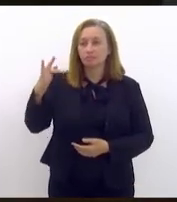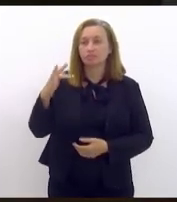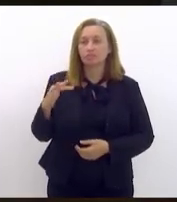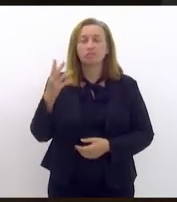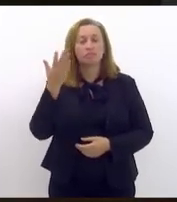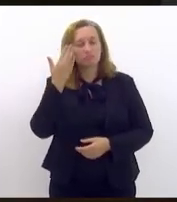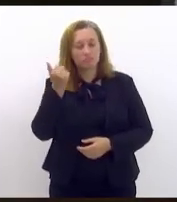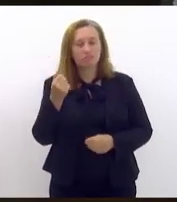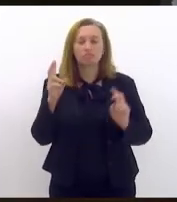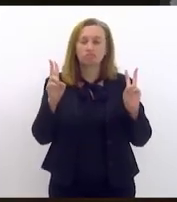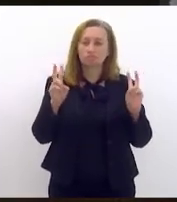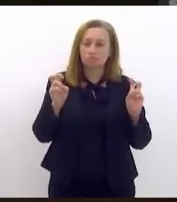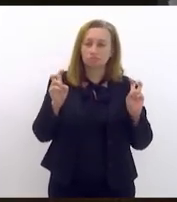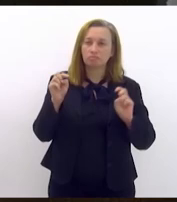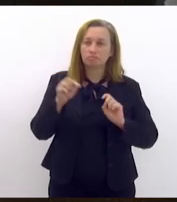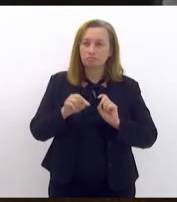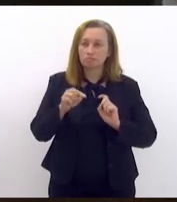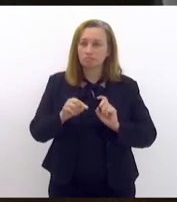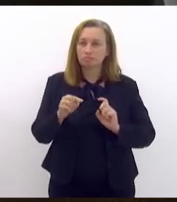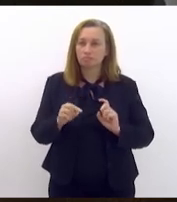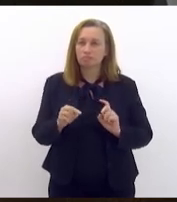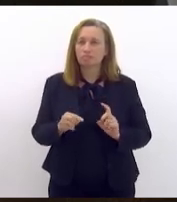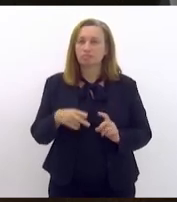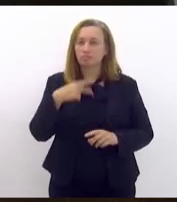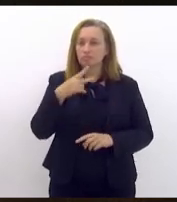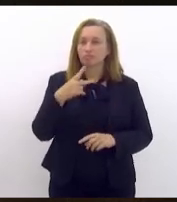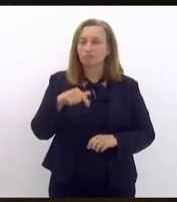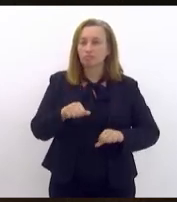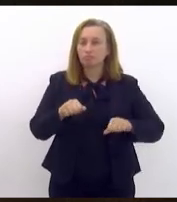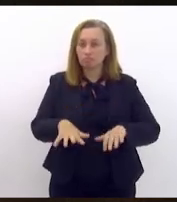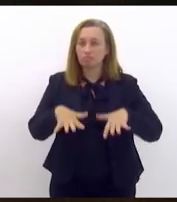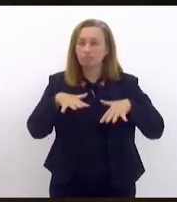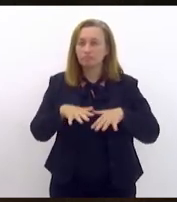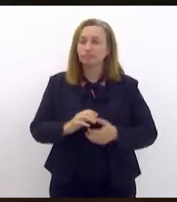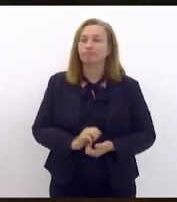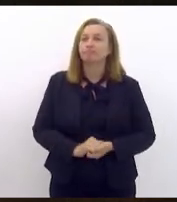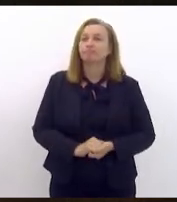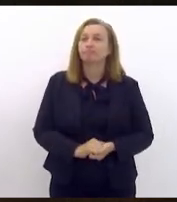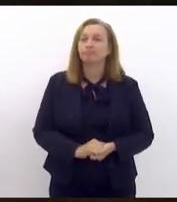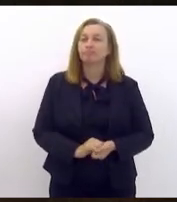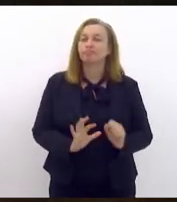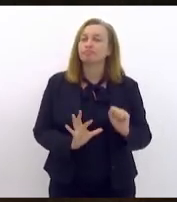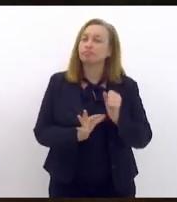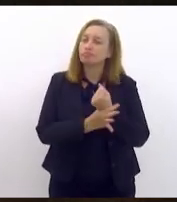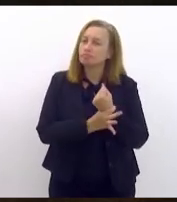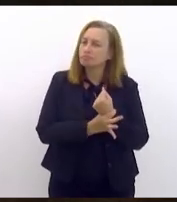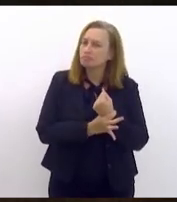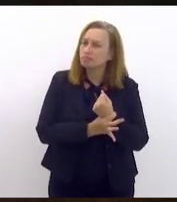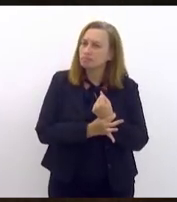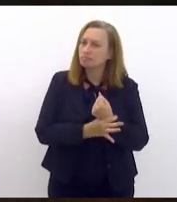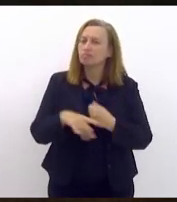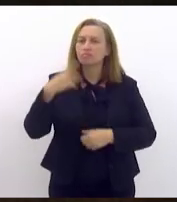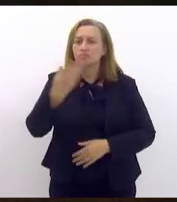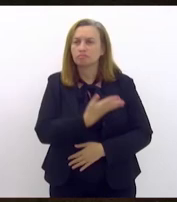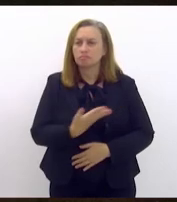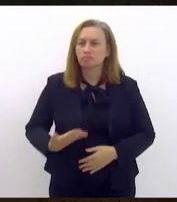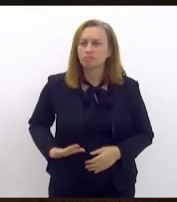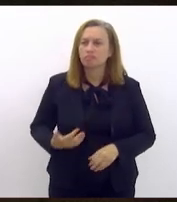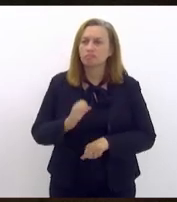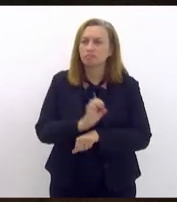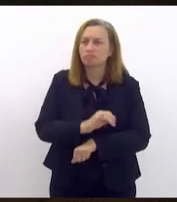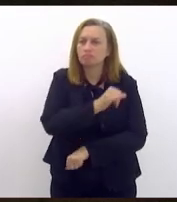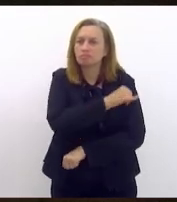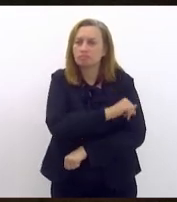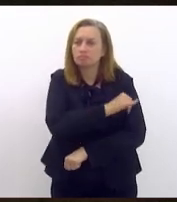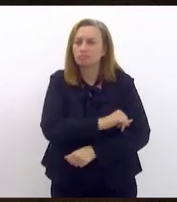não é hoje o tema abordado em plenário. É sobre a segurança pública do Estado do Rio de Janeiro, sobre